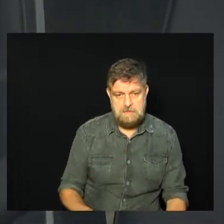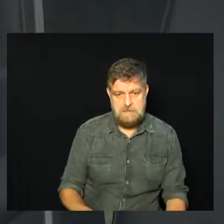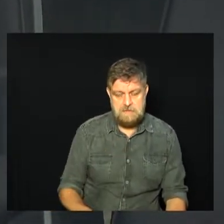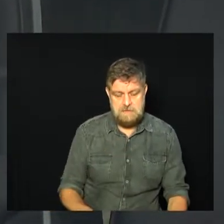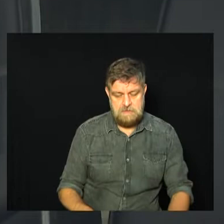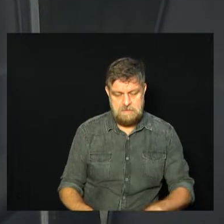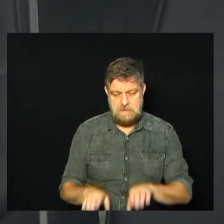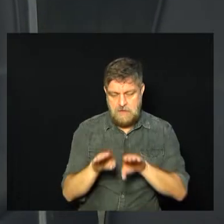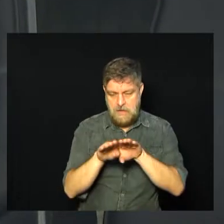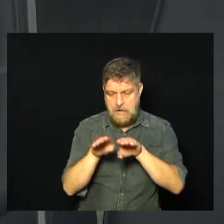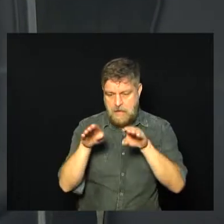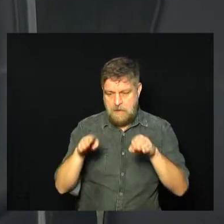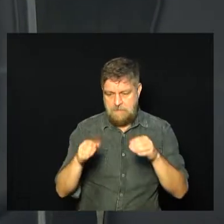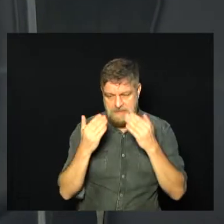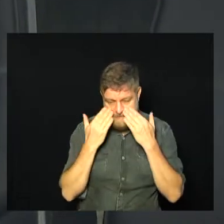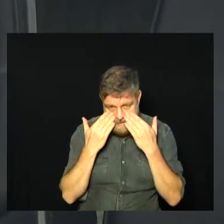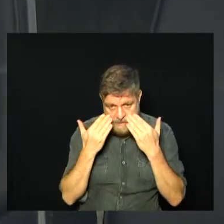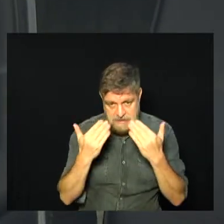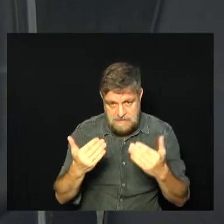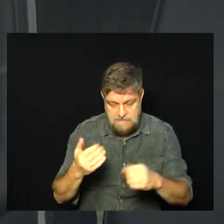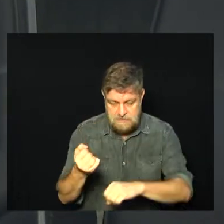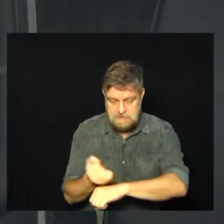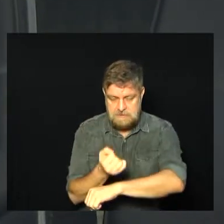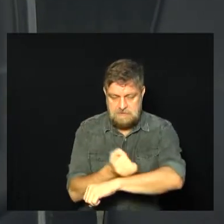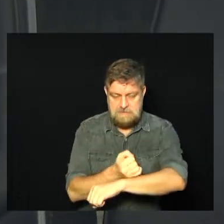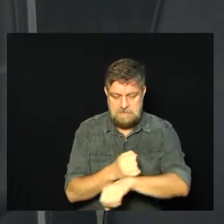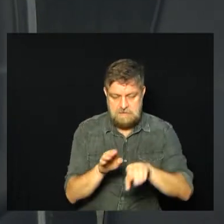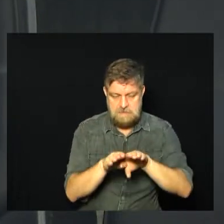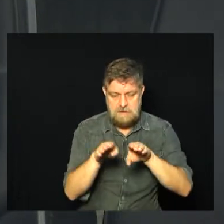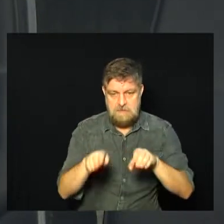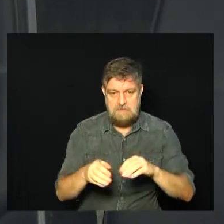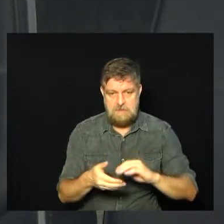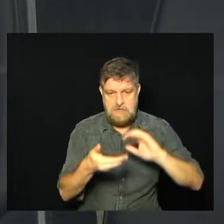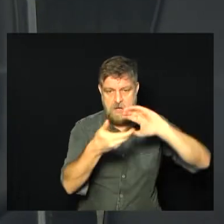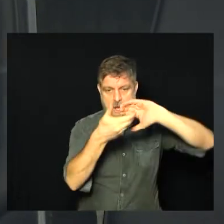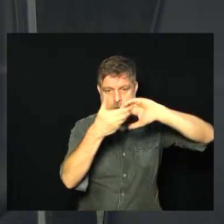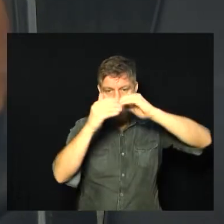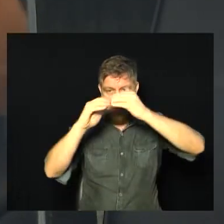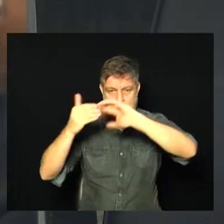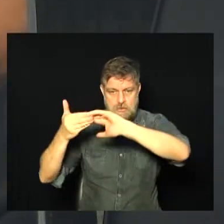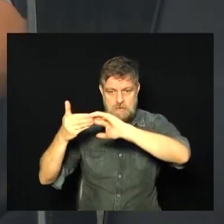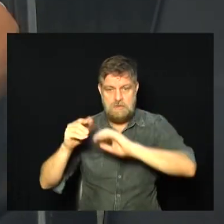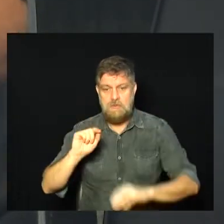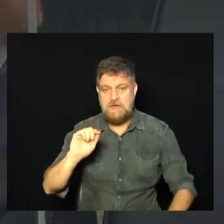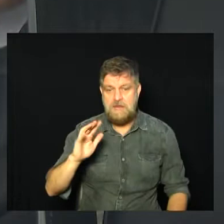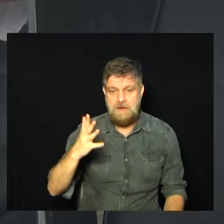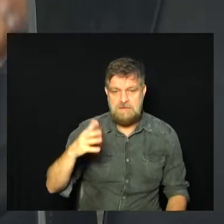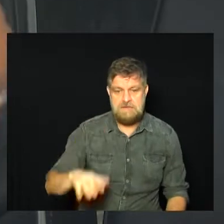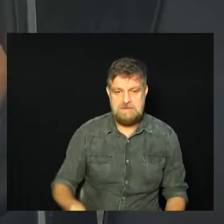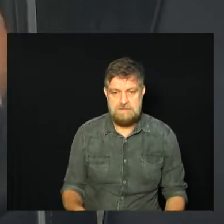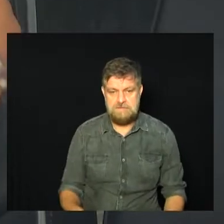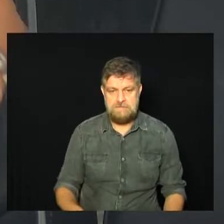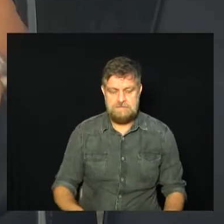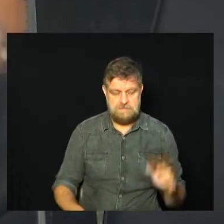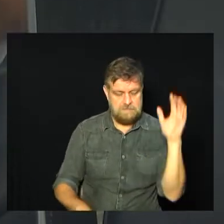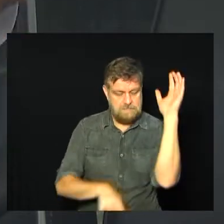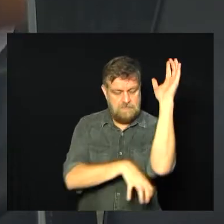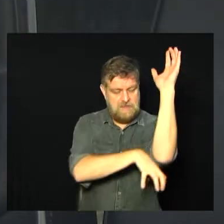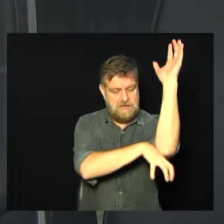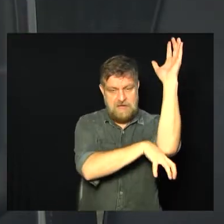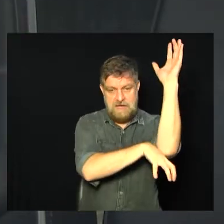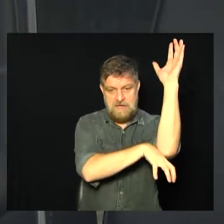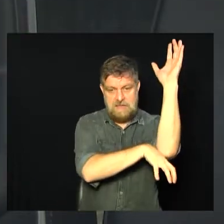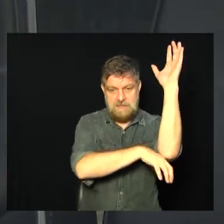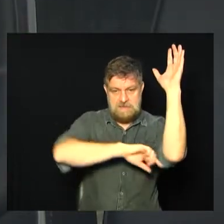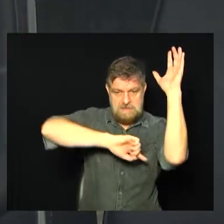as mesas na calçada, só que ele coloca toldo. E o que ele fez? Ele furou a raiz do lado da árvore para